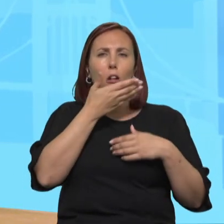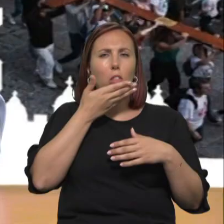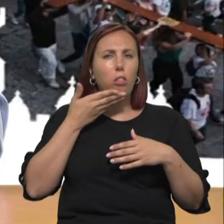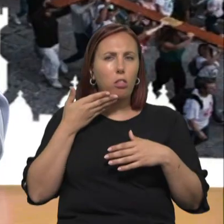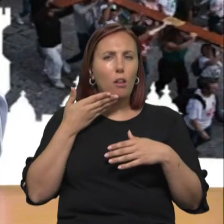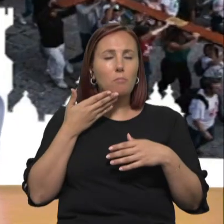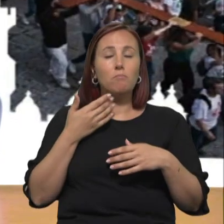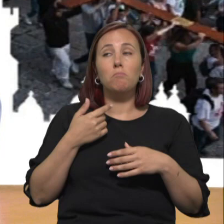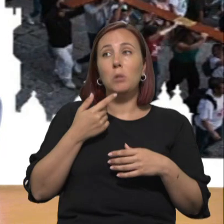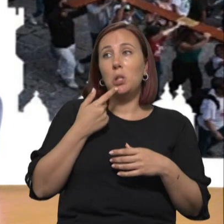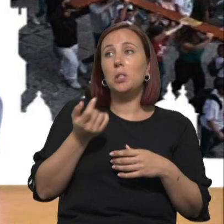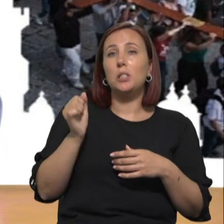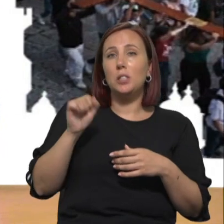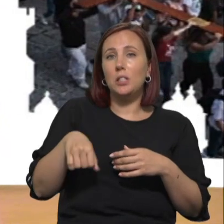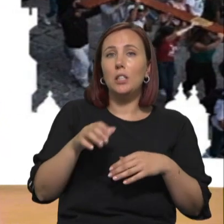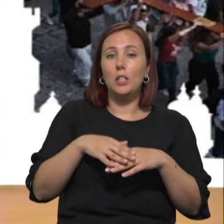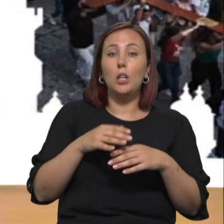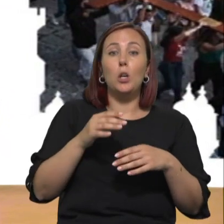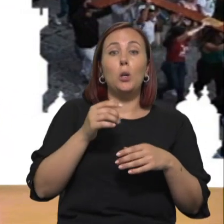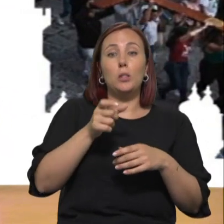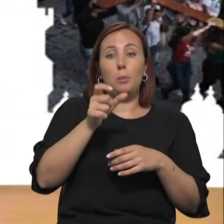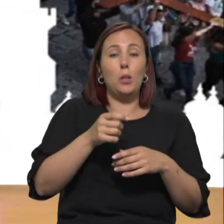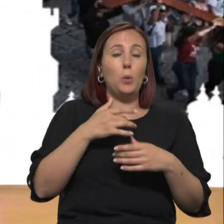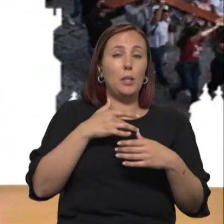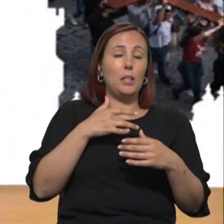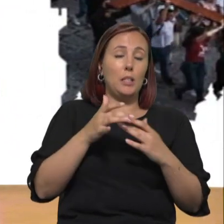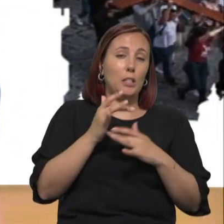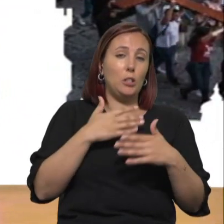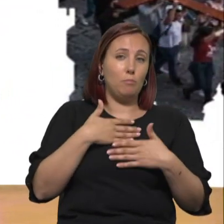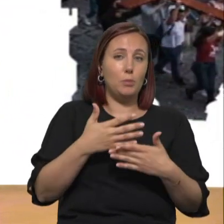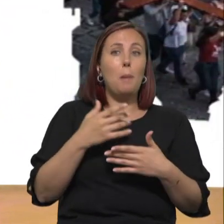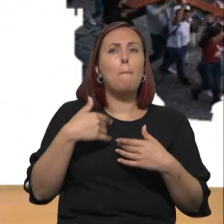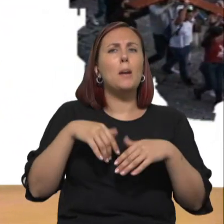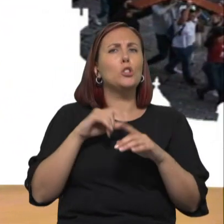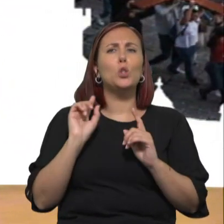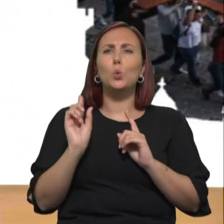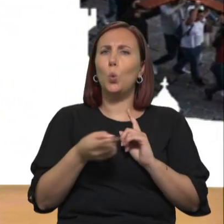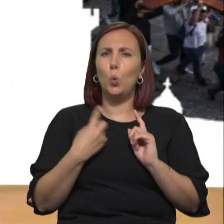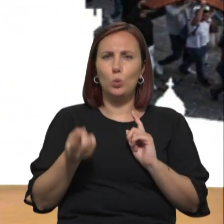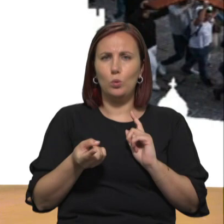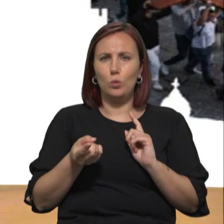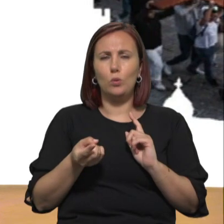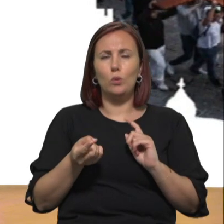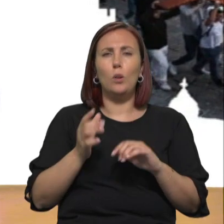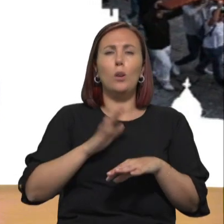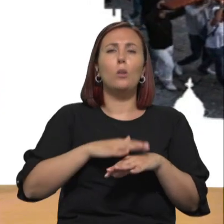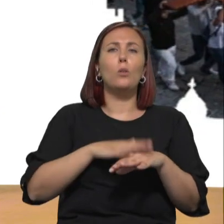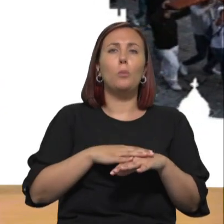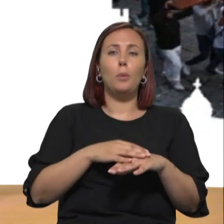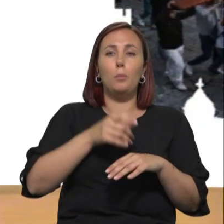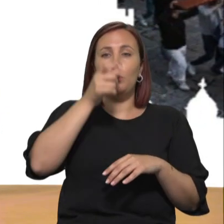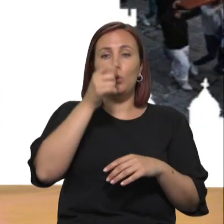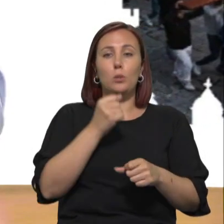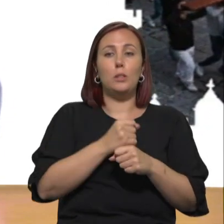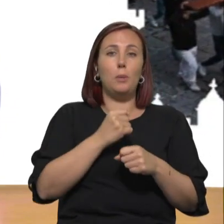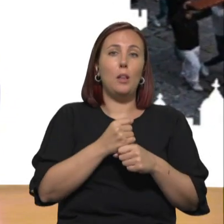diria que sim, o trabalhador cristão, mas todos os trabalhadores, digamos. É evidente que o trabalhador, por conta